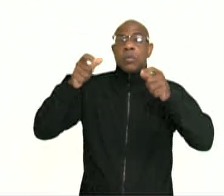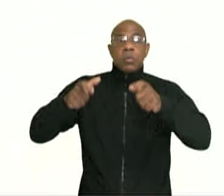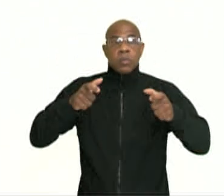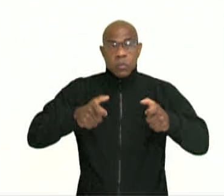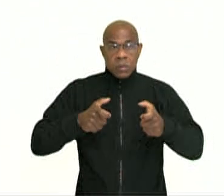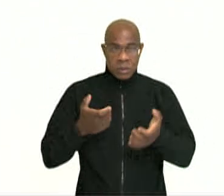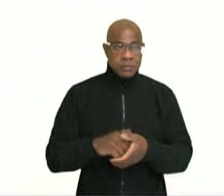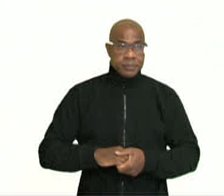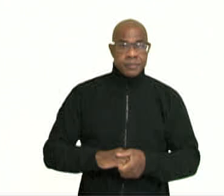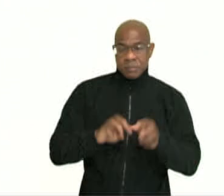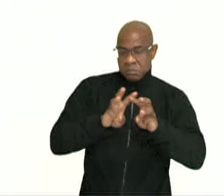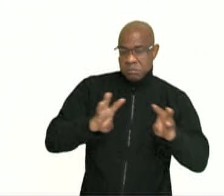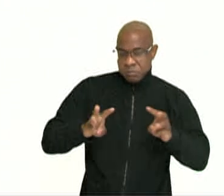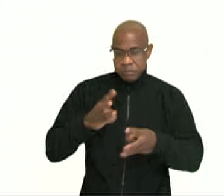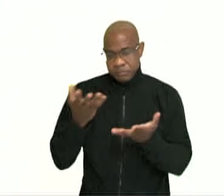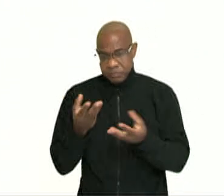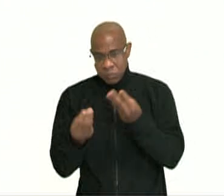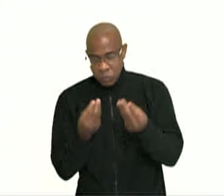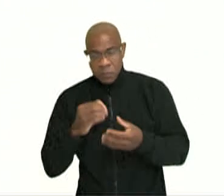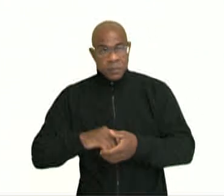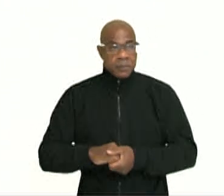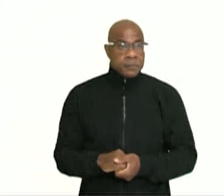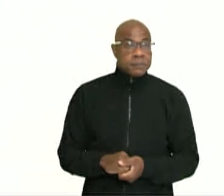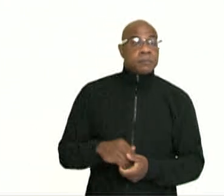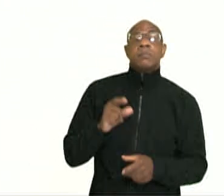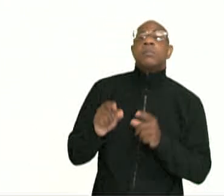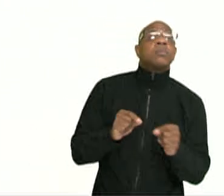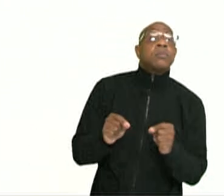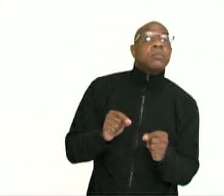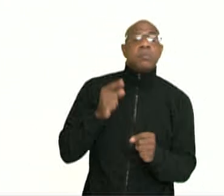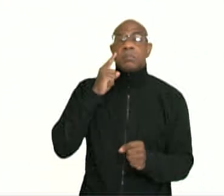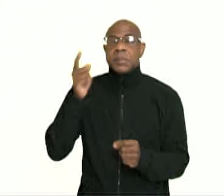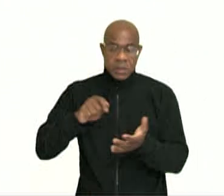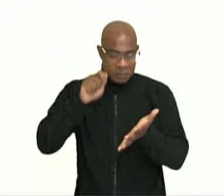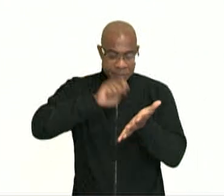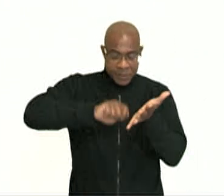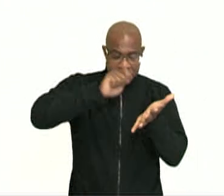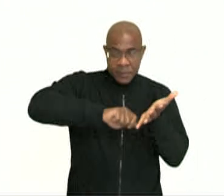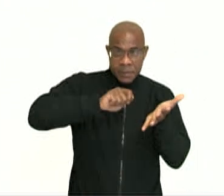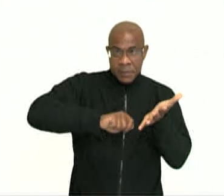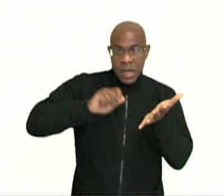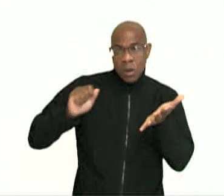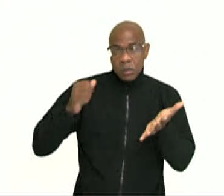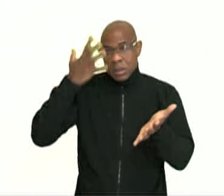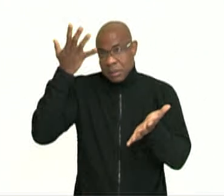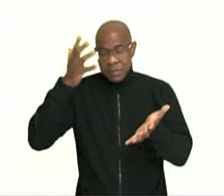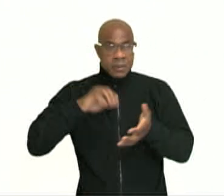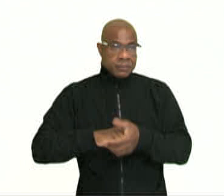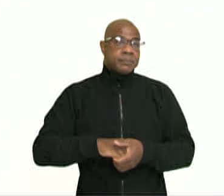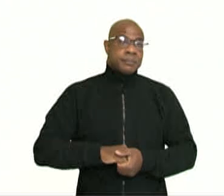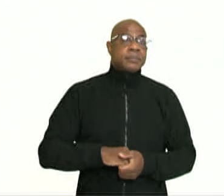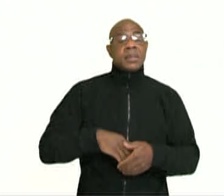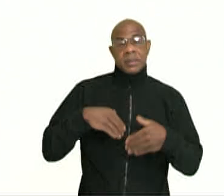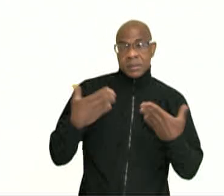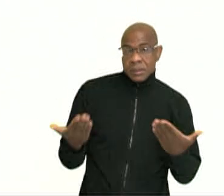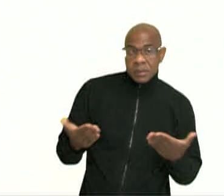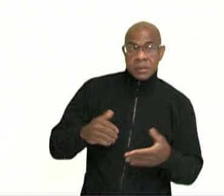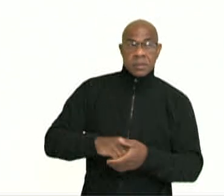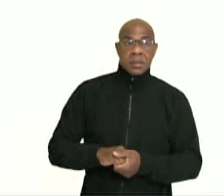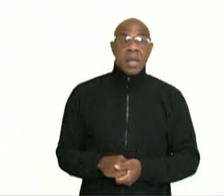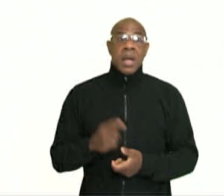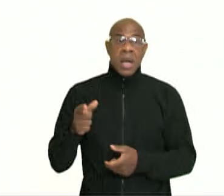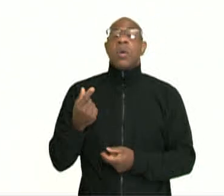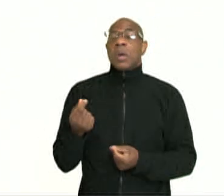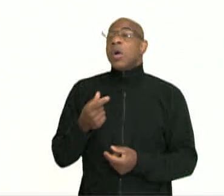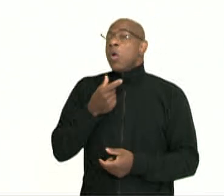base tipológica será qual? O ato de relatar. Porém, segundo um ângulo escolhido pelo